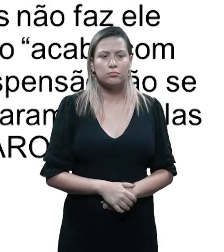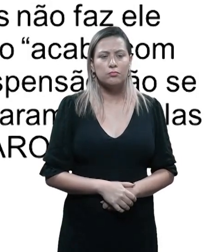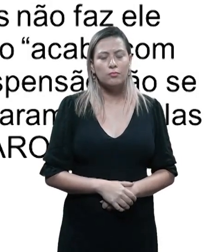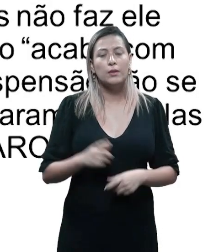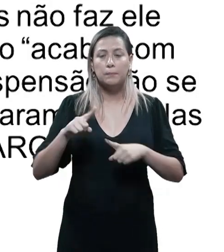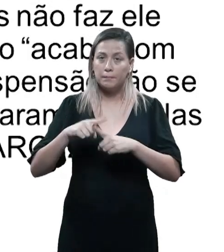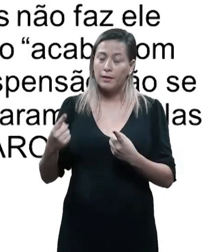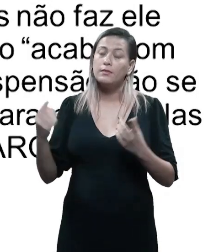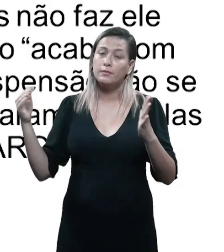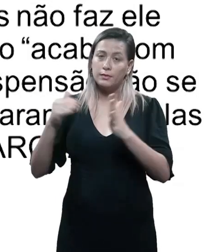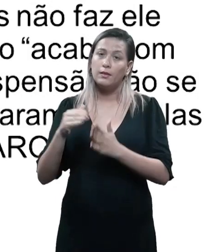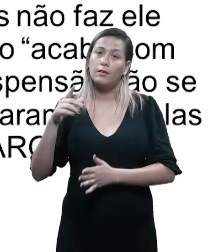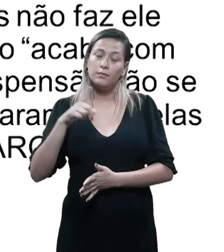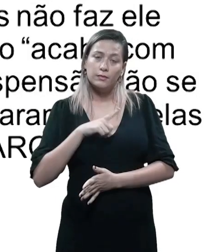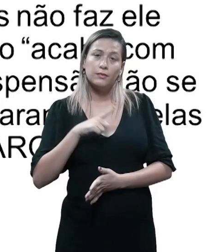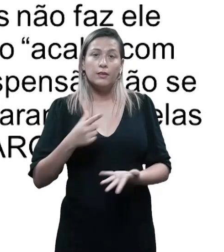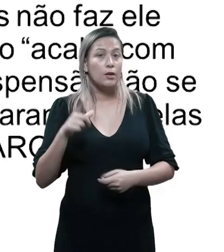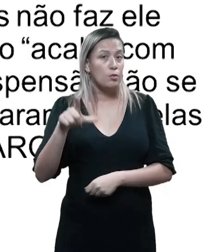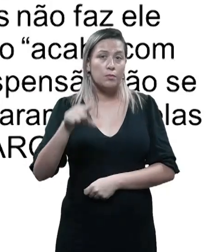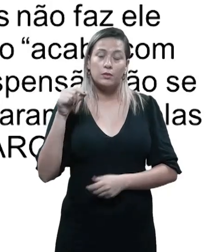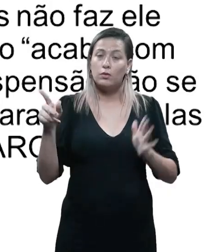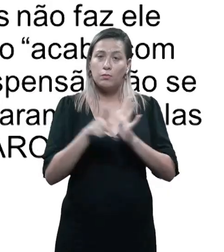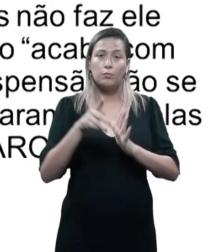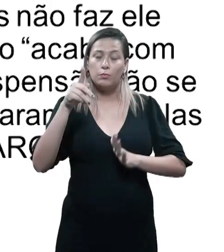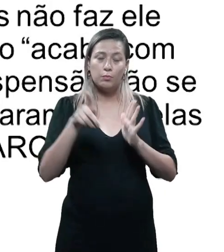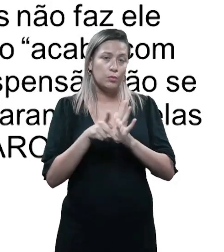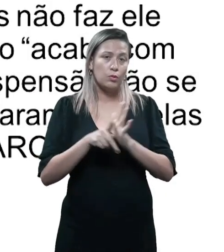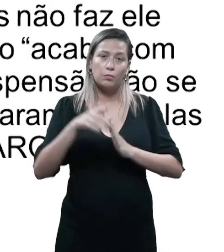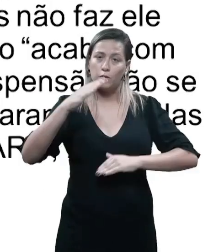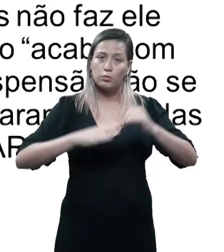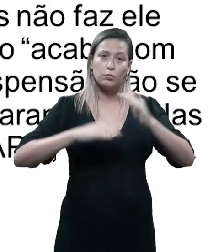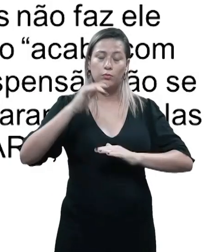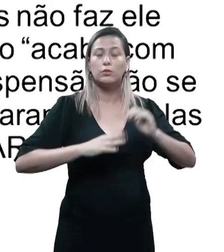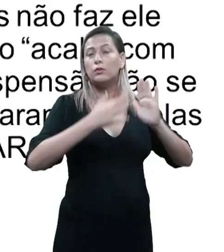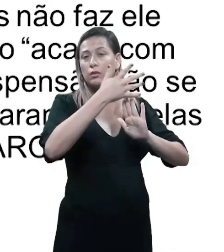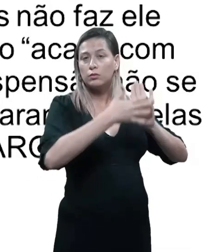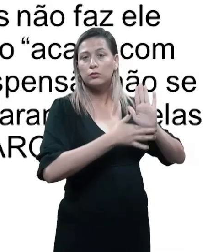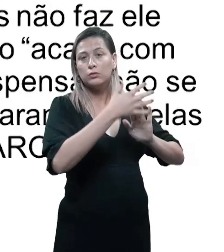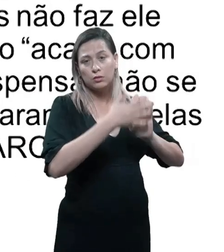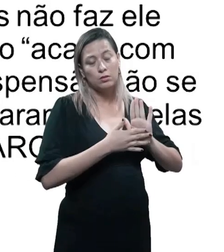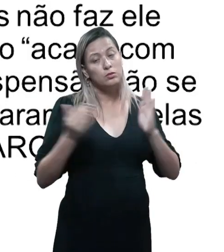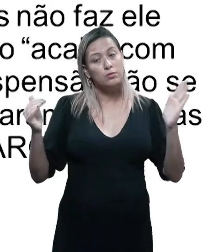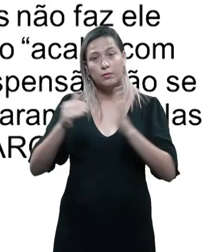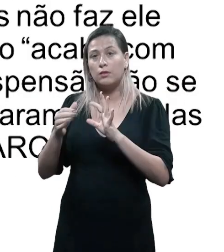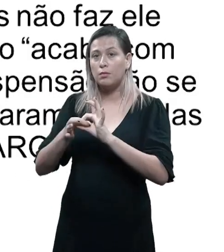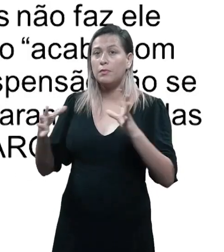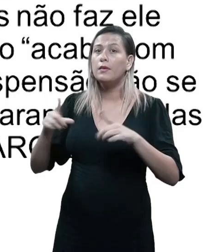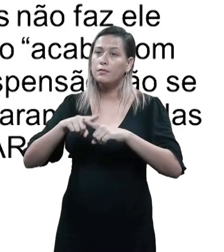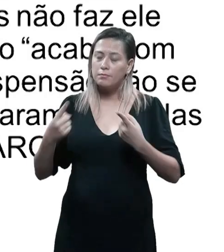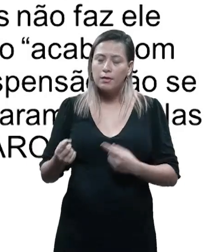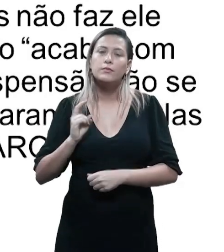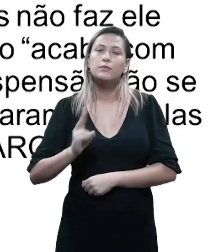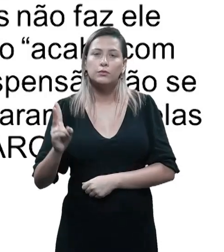um final, certo? Então, é a escolha do roteirista de deixar finais abertos, mas